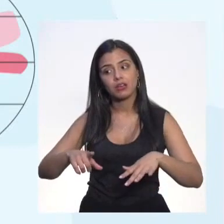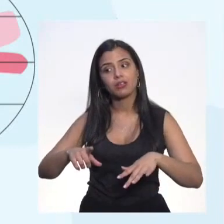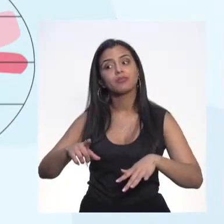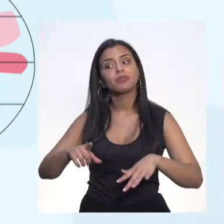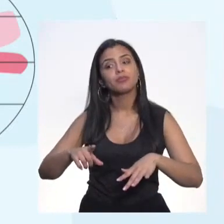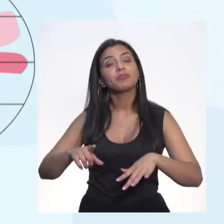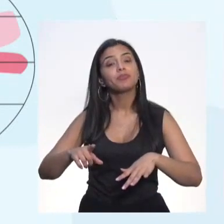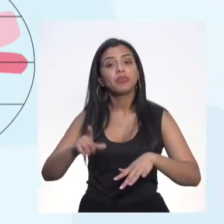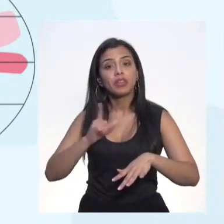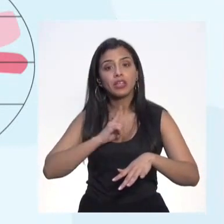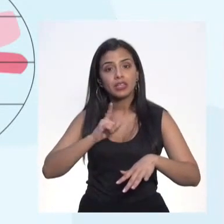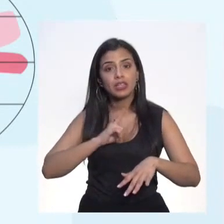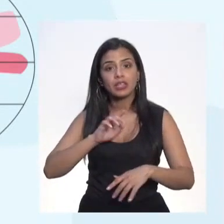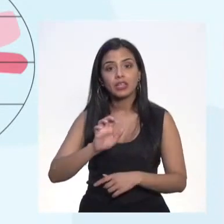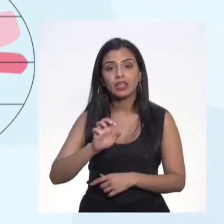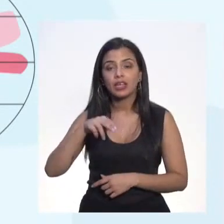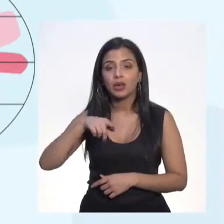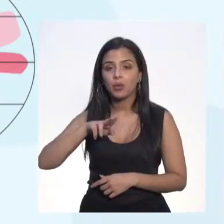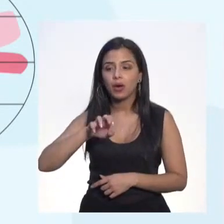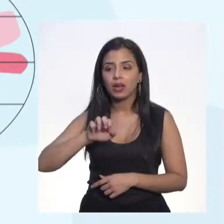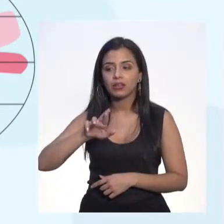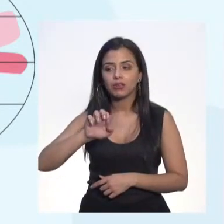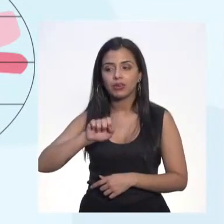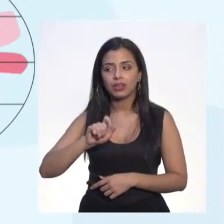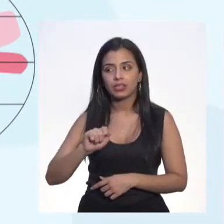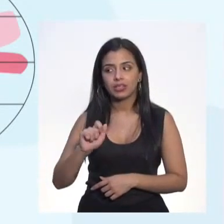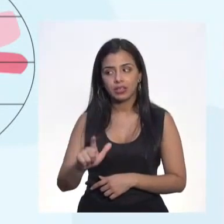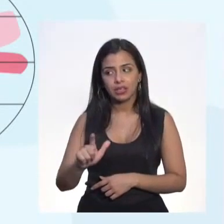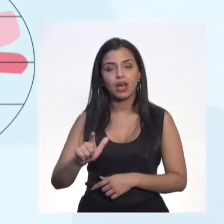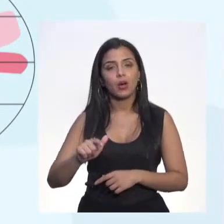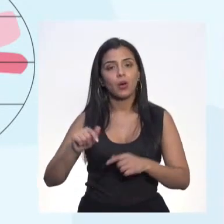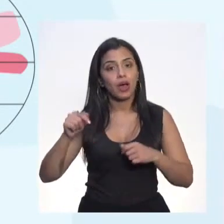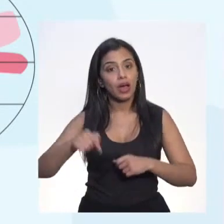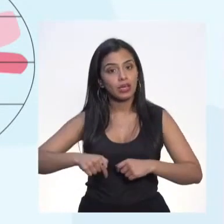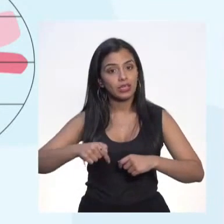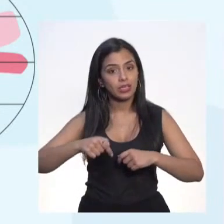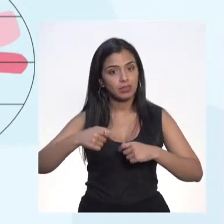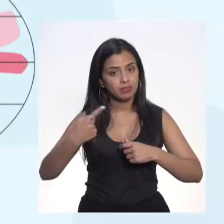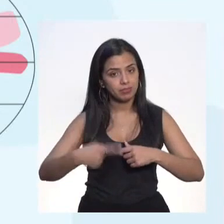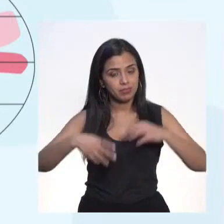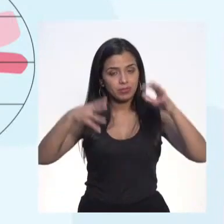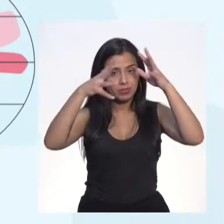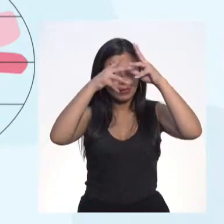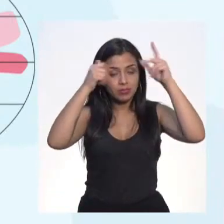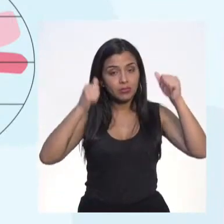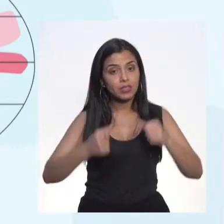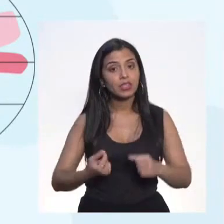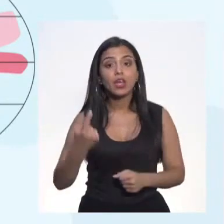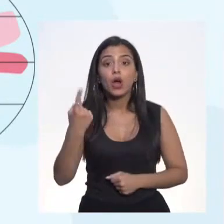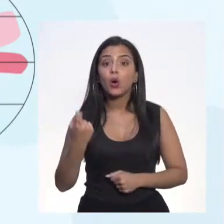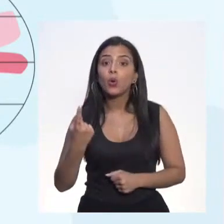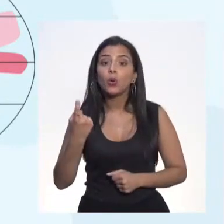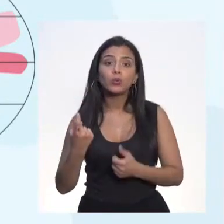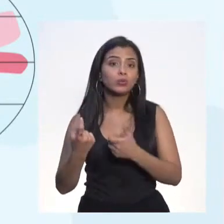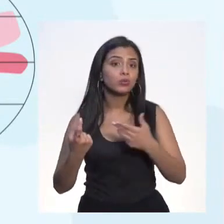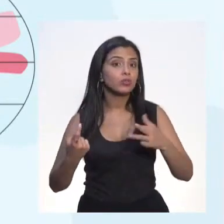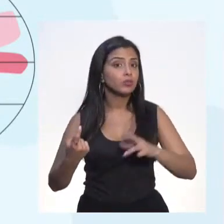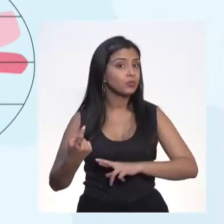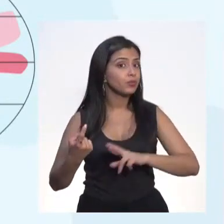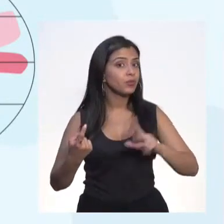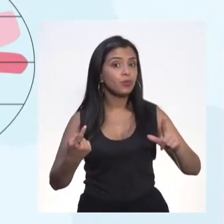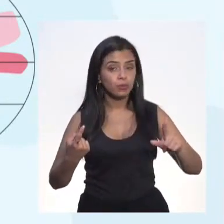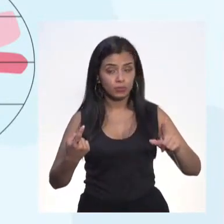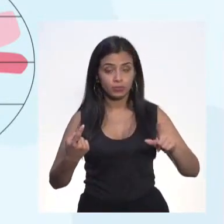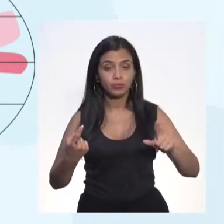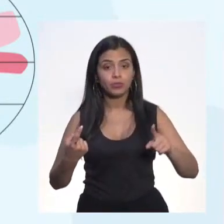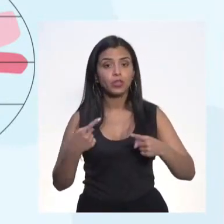massa equatorial continental aqui na região amazônica, que ela é a única exceção de massa continental que